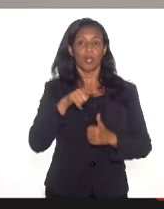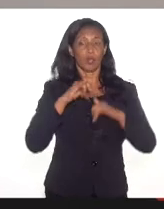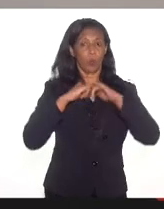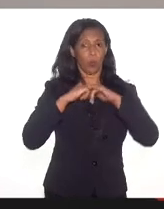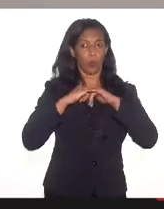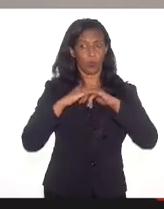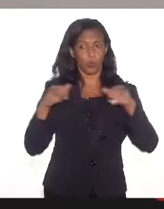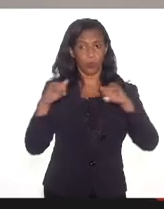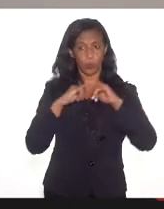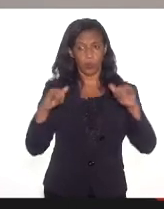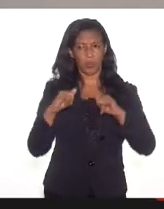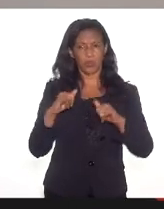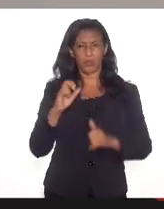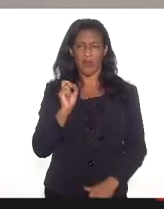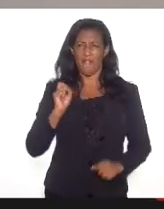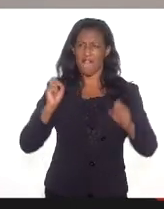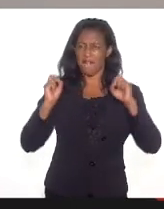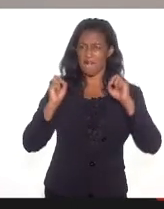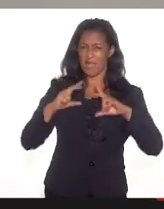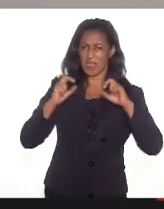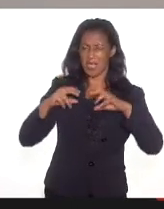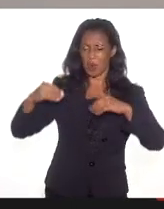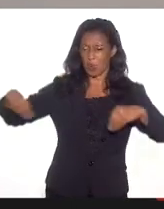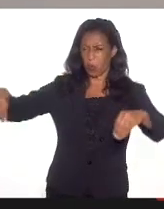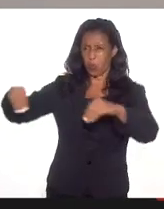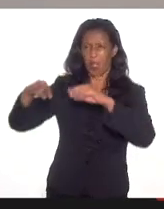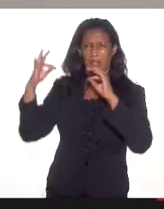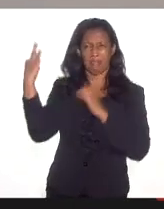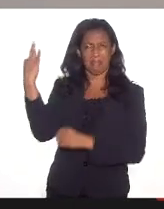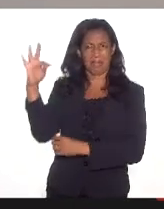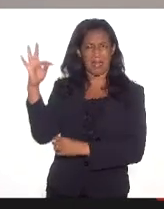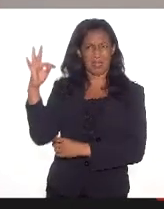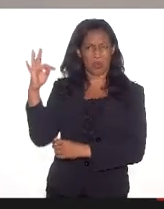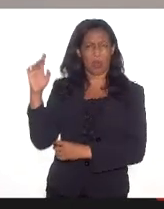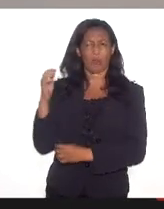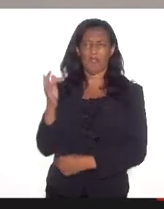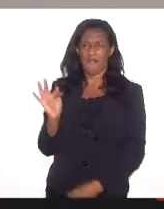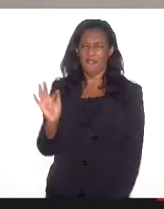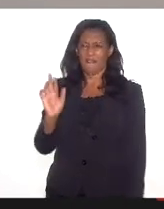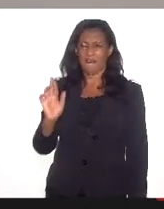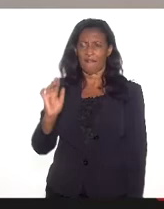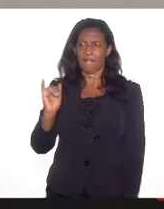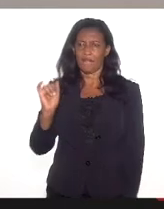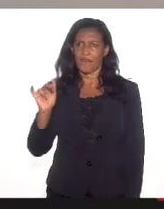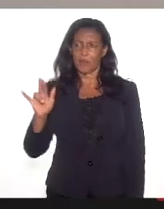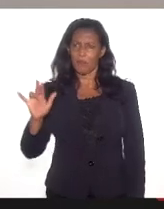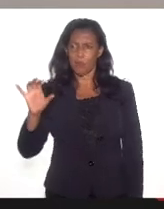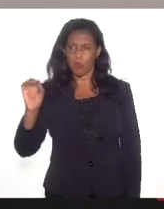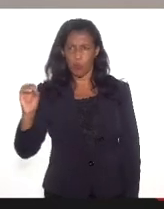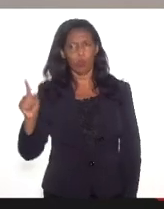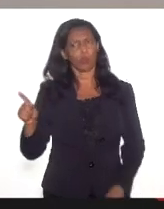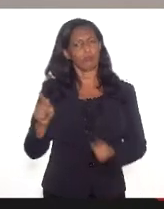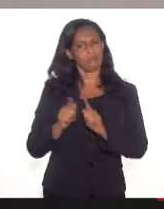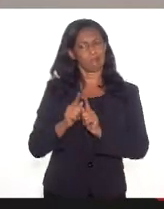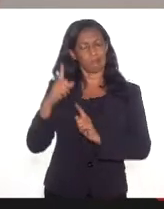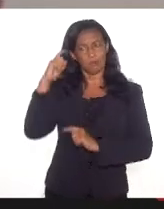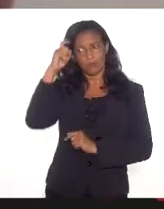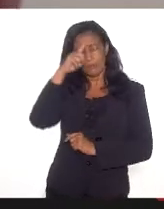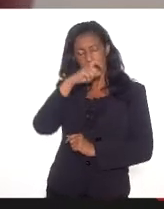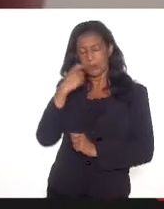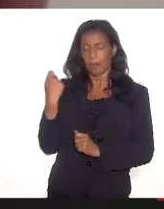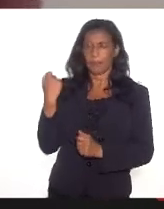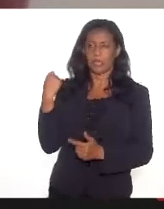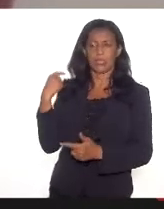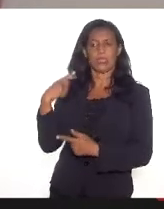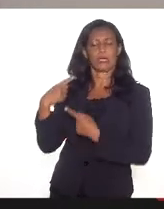excessivo de agrotóxicos naquela região de Terezão de Friburgo também está olhando para isso porque isso também impacta a vida isso impacta